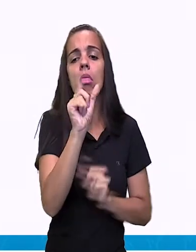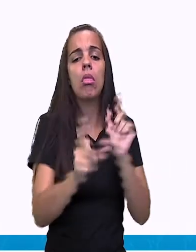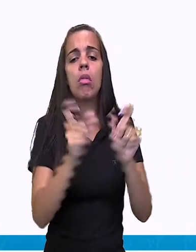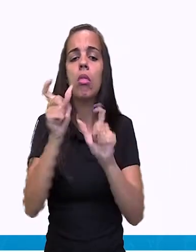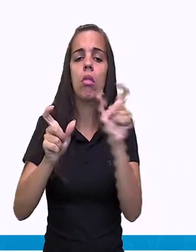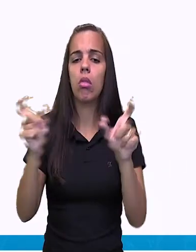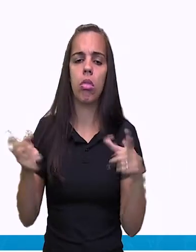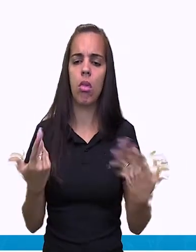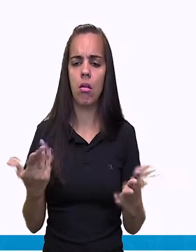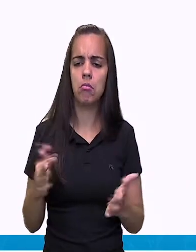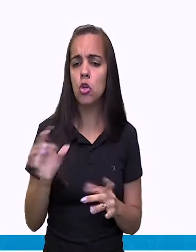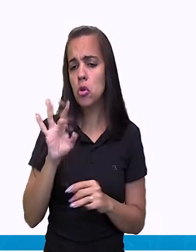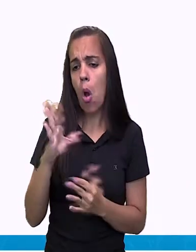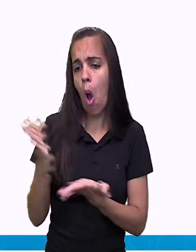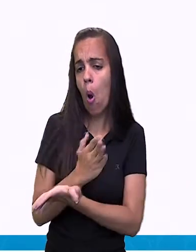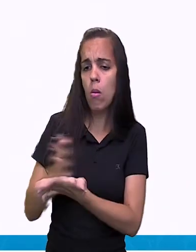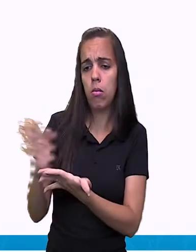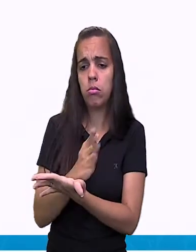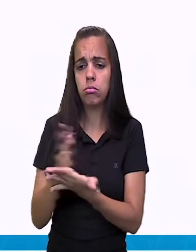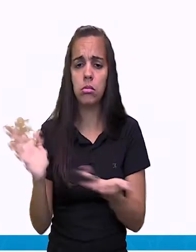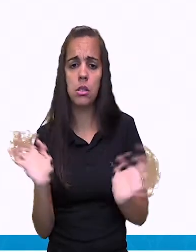indeterminado.